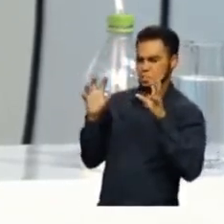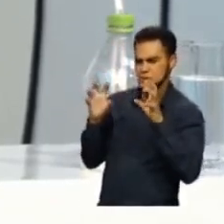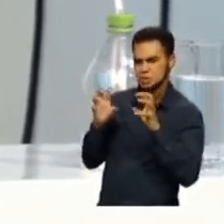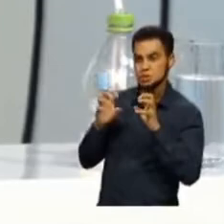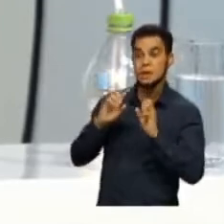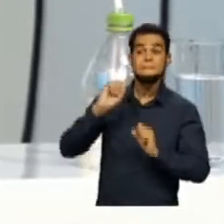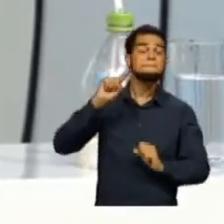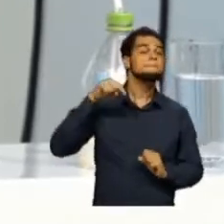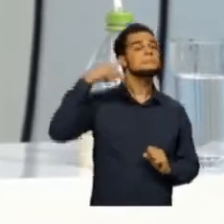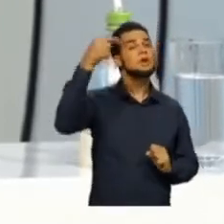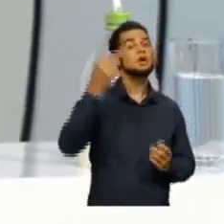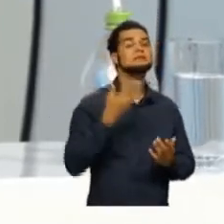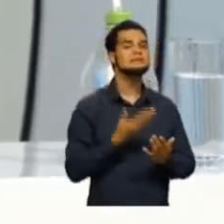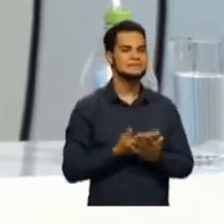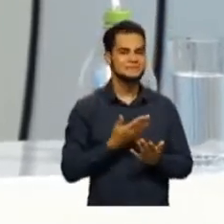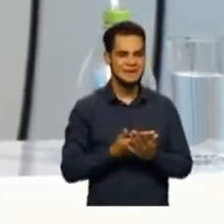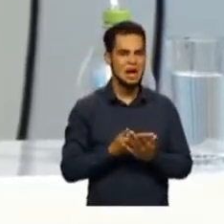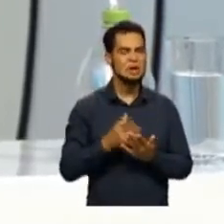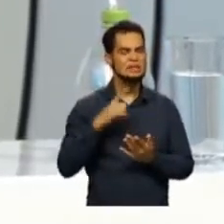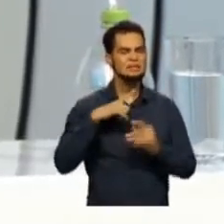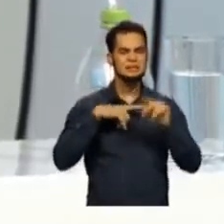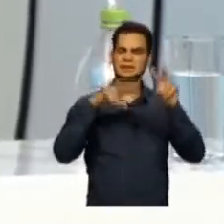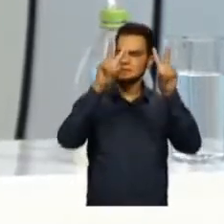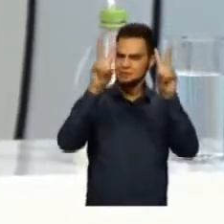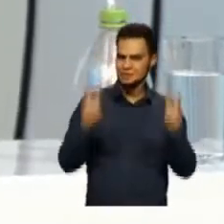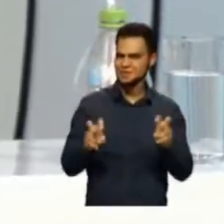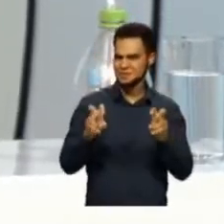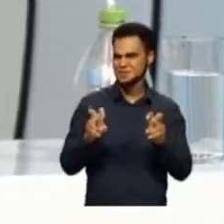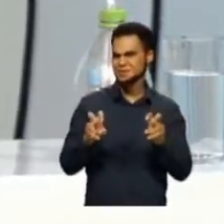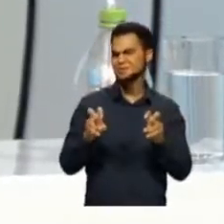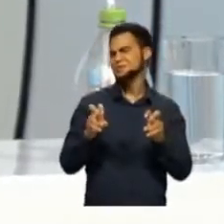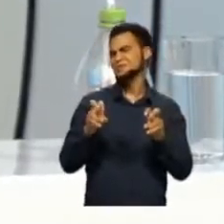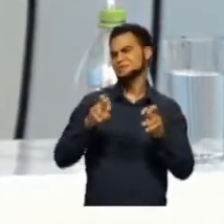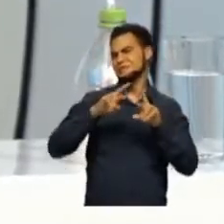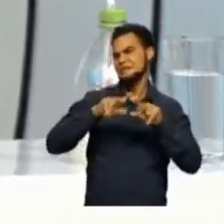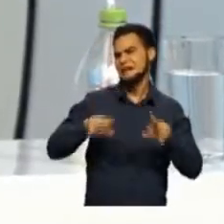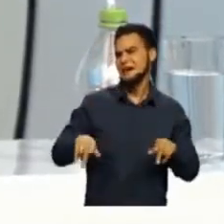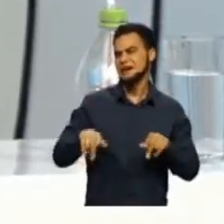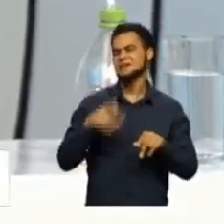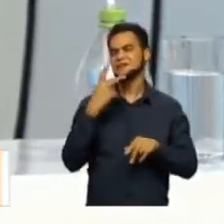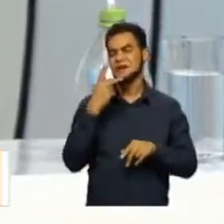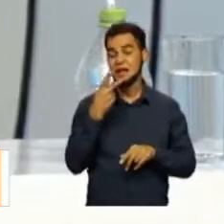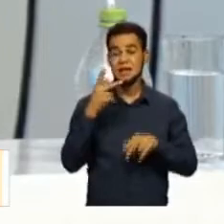nosso assunto, né, que a gente vai trabalhar aí outros assuntos que são as doenças